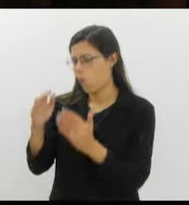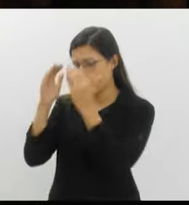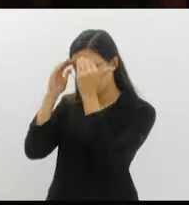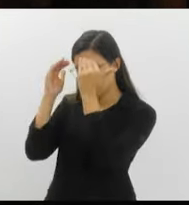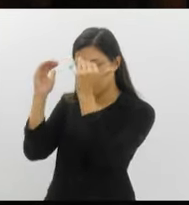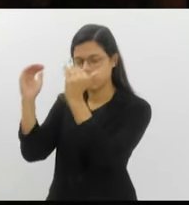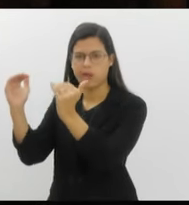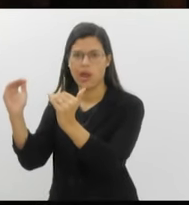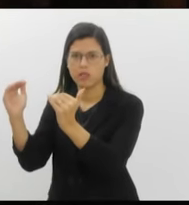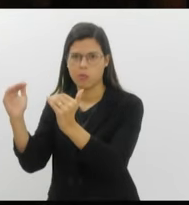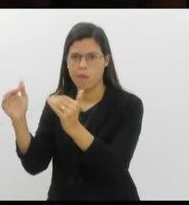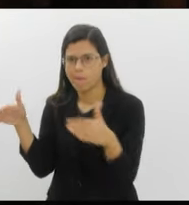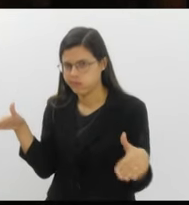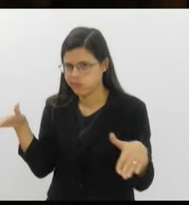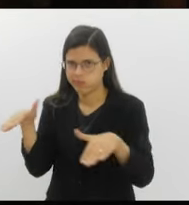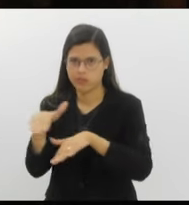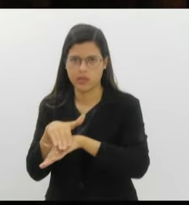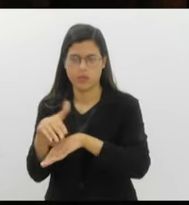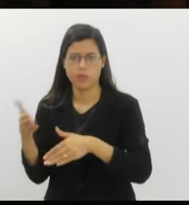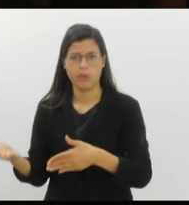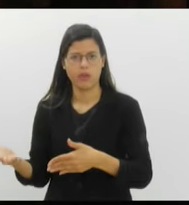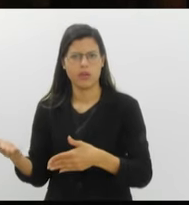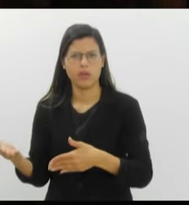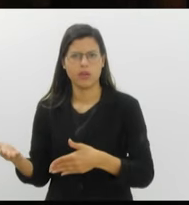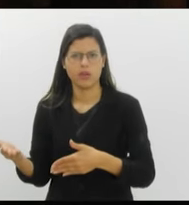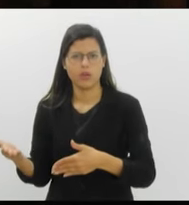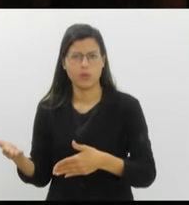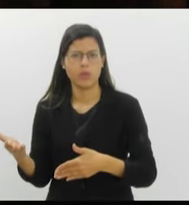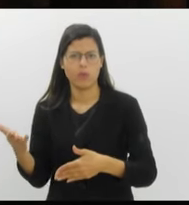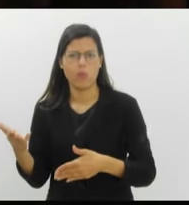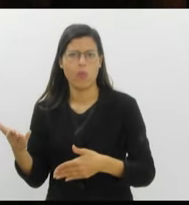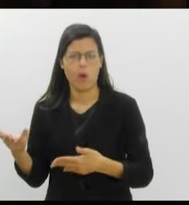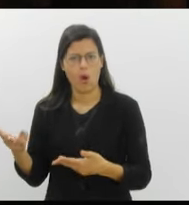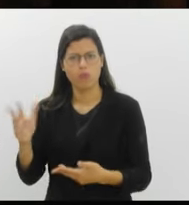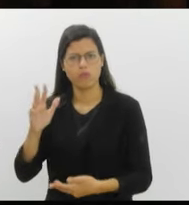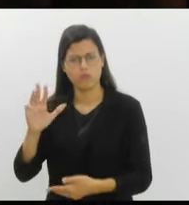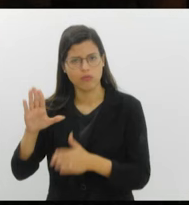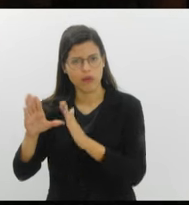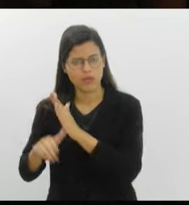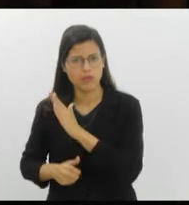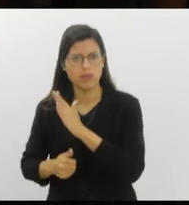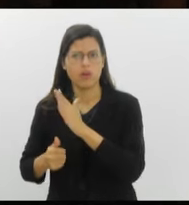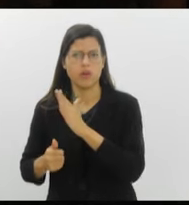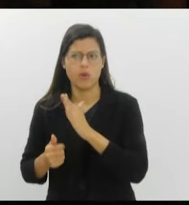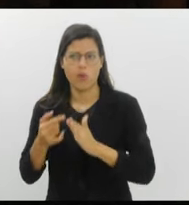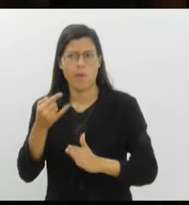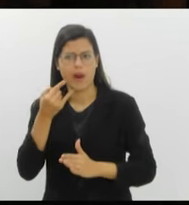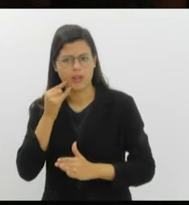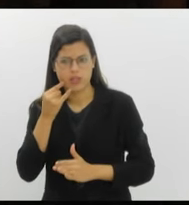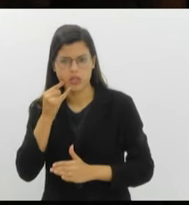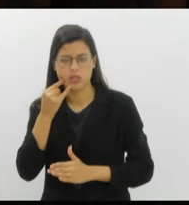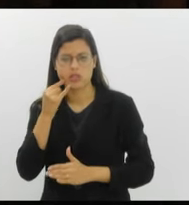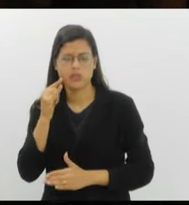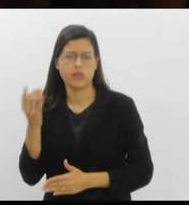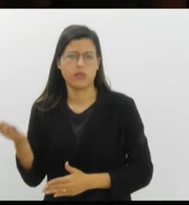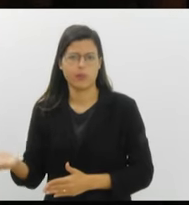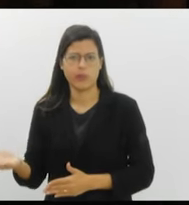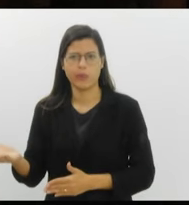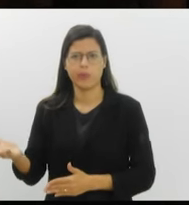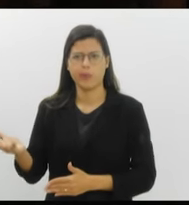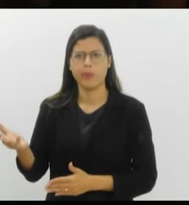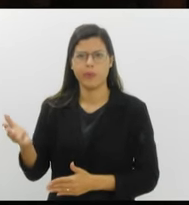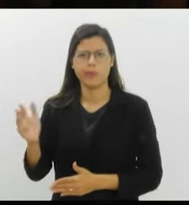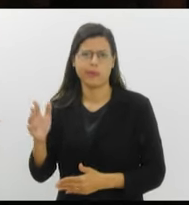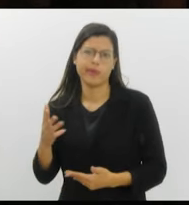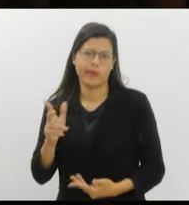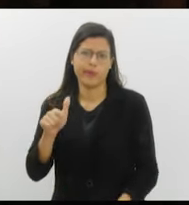Subserviência a um descondenado, subserviência a esse cachaceiro que comanda a República hoje. E ele se